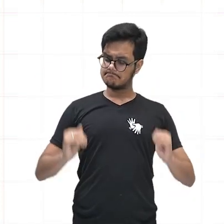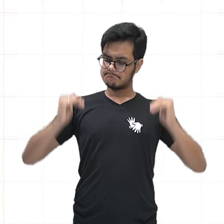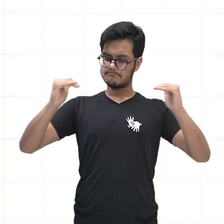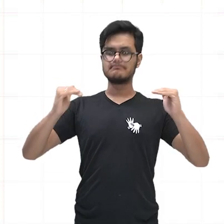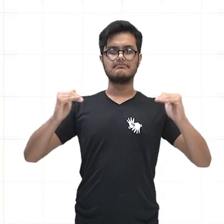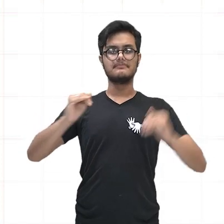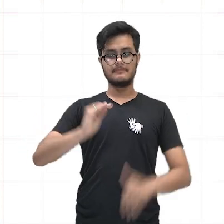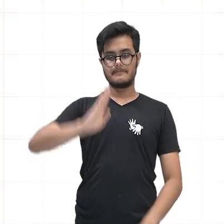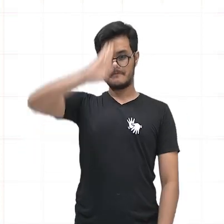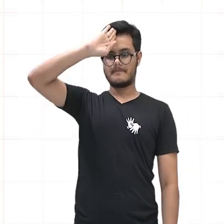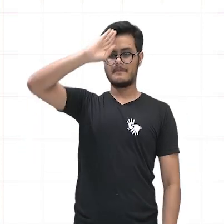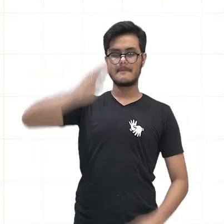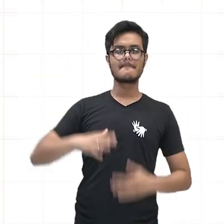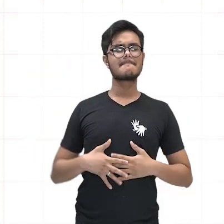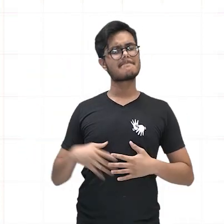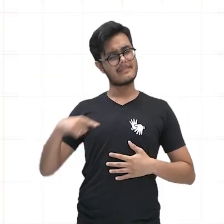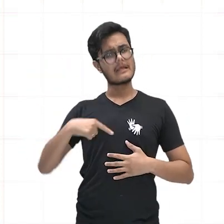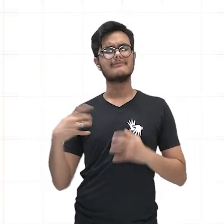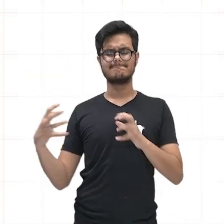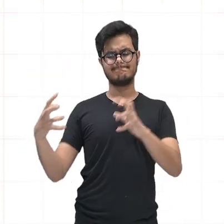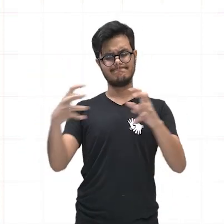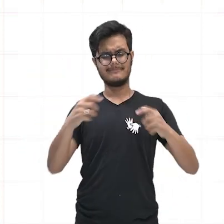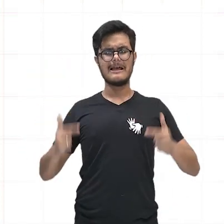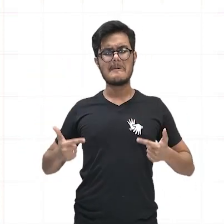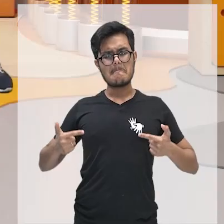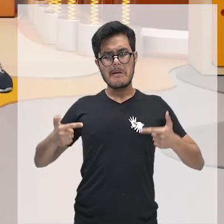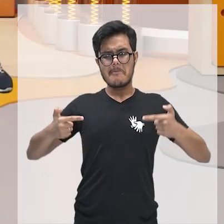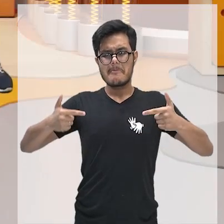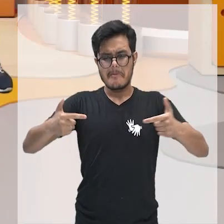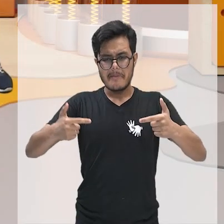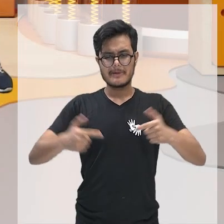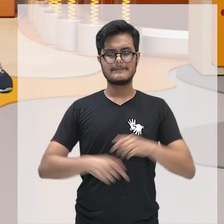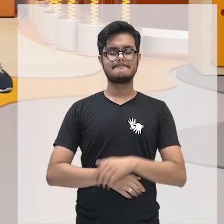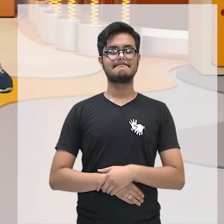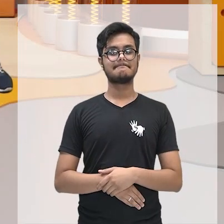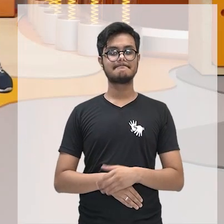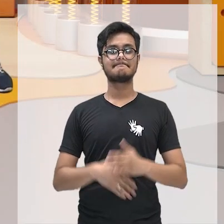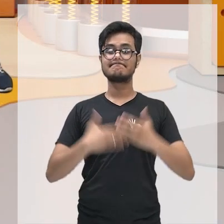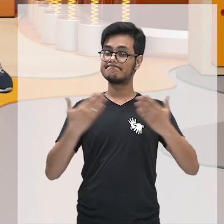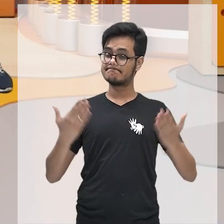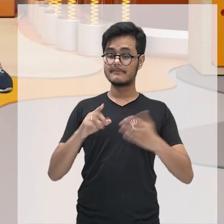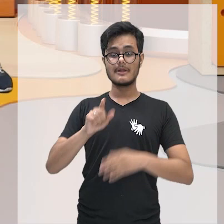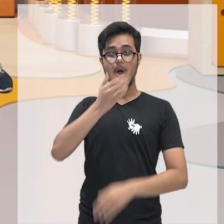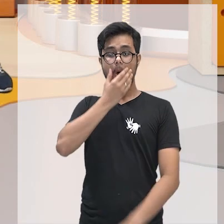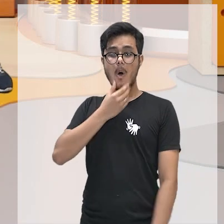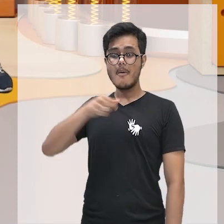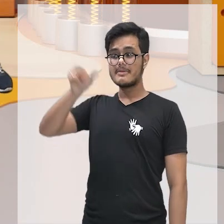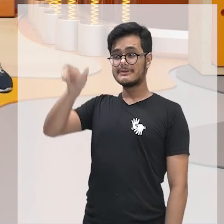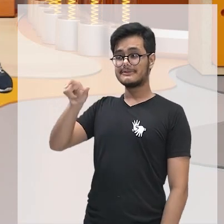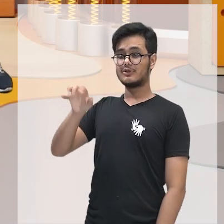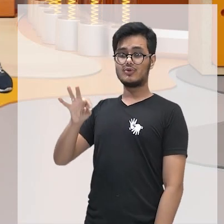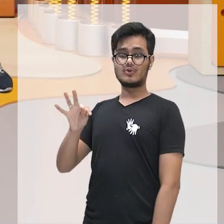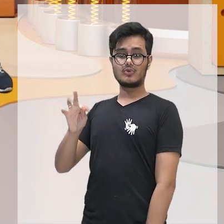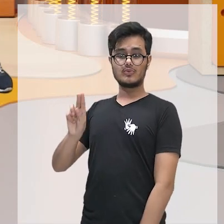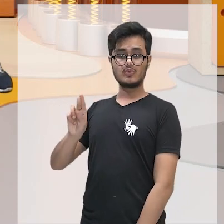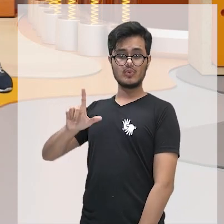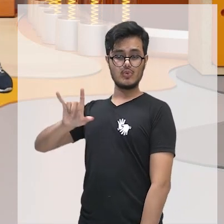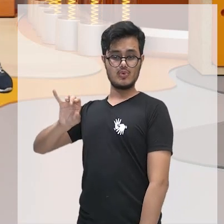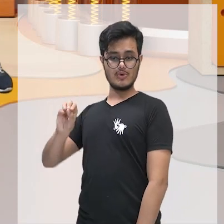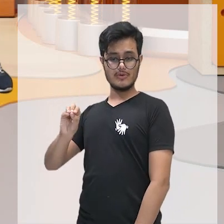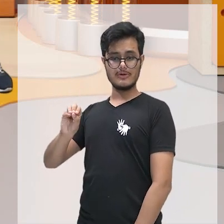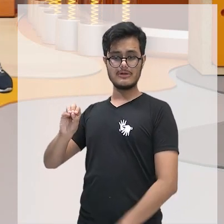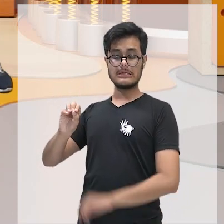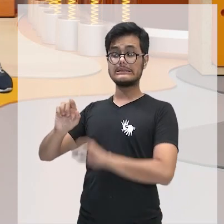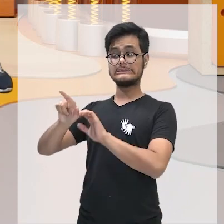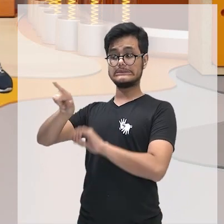associado a conflitos significativos com a Alba longa então Túlio ostilio galera foi um líder